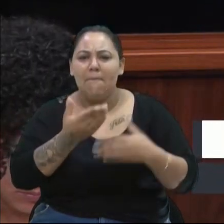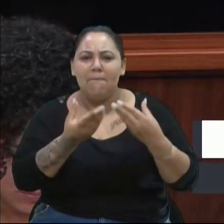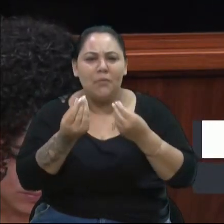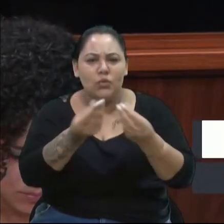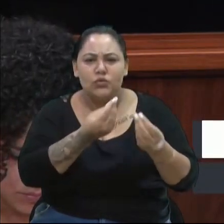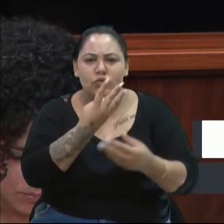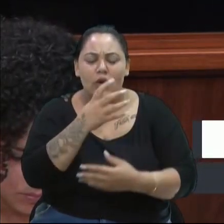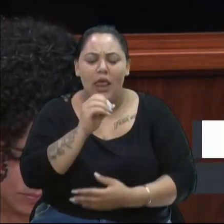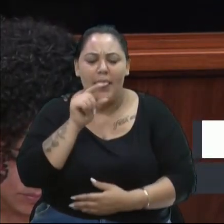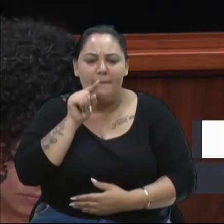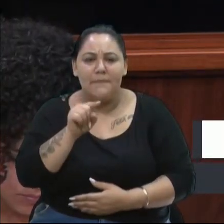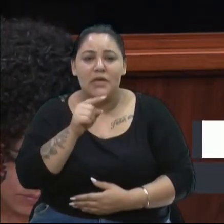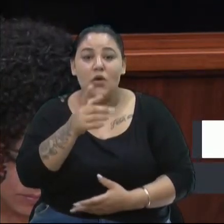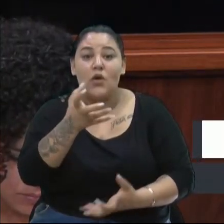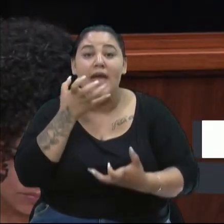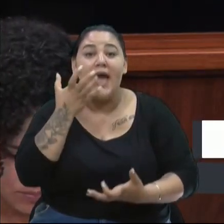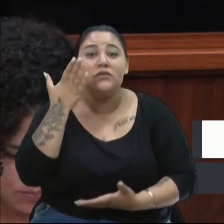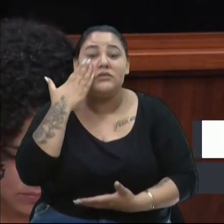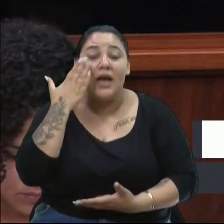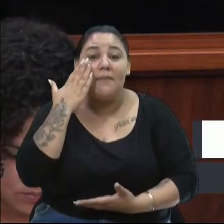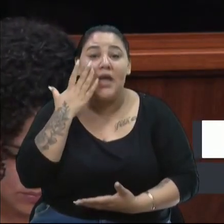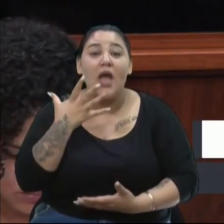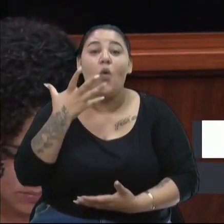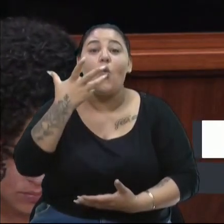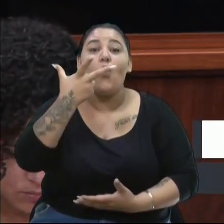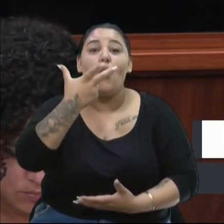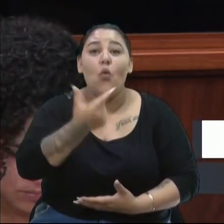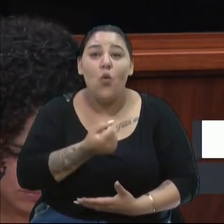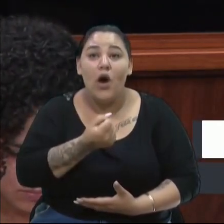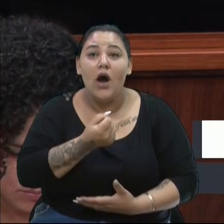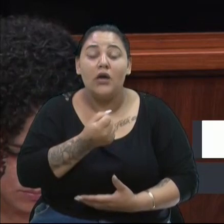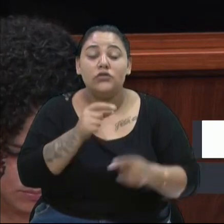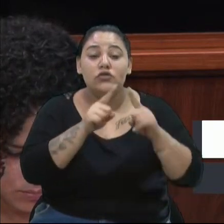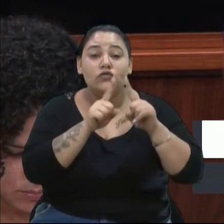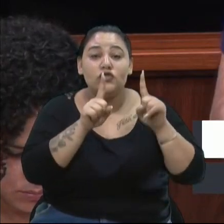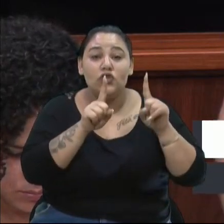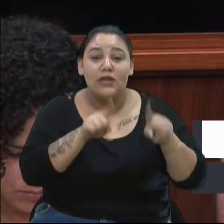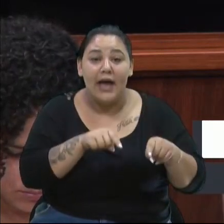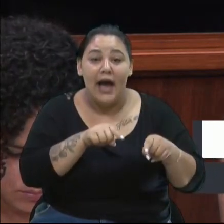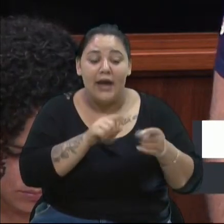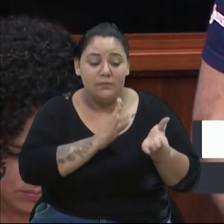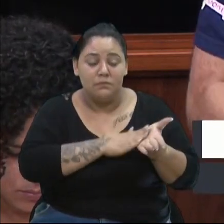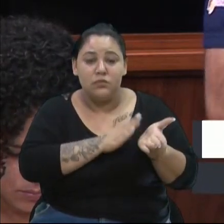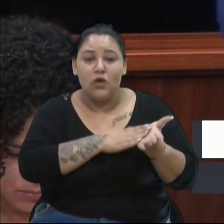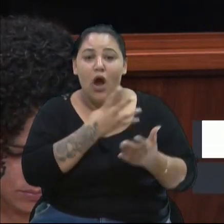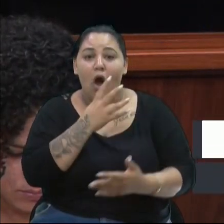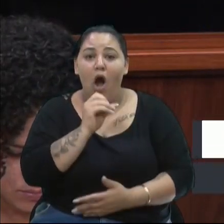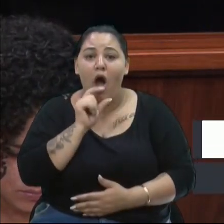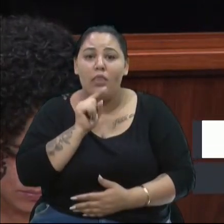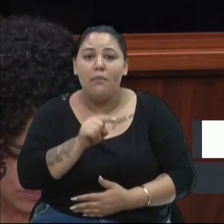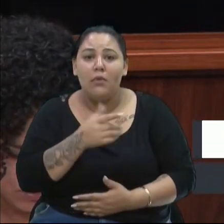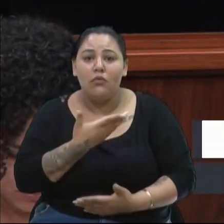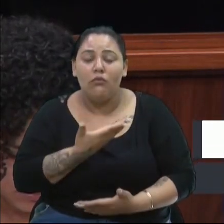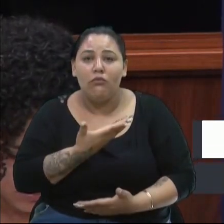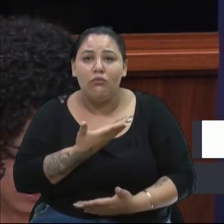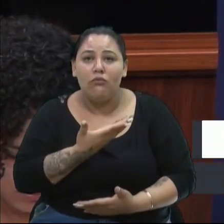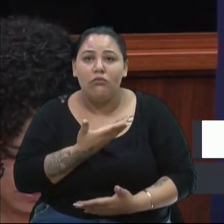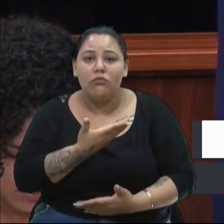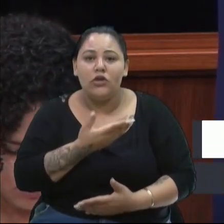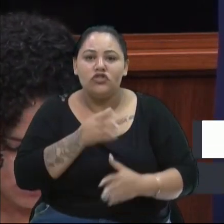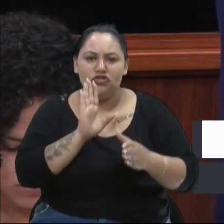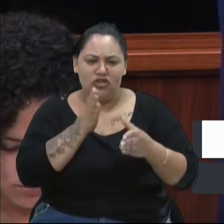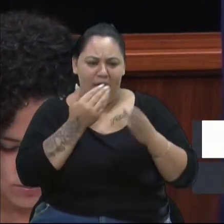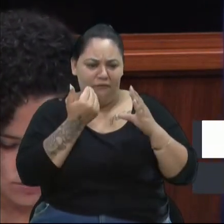eu quero saber quantos servidores ativos e inativos ganham 40 mil. Já vou lhe enviar,